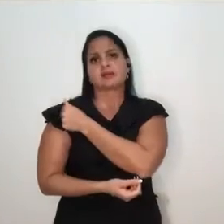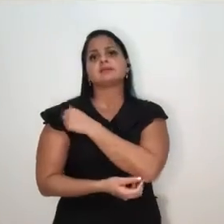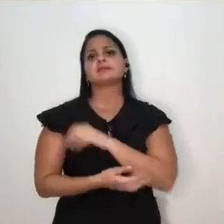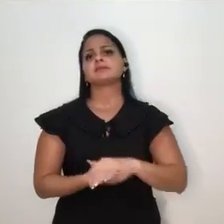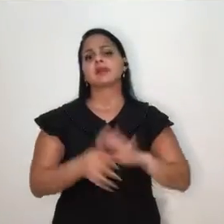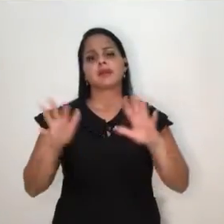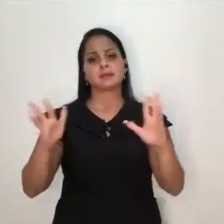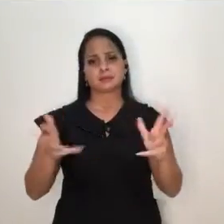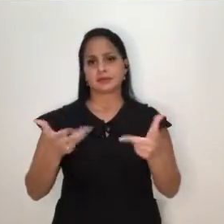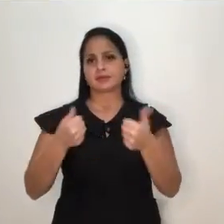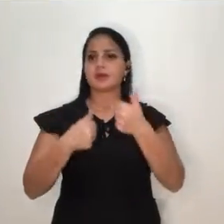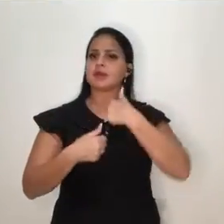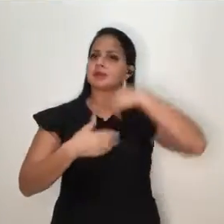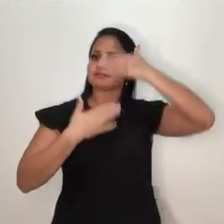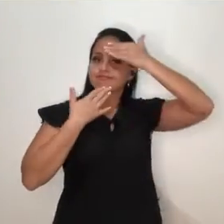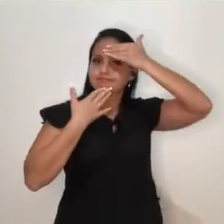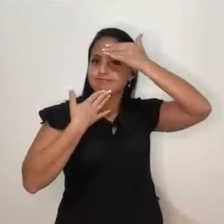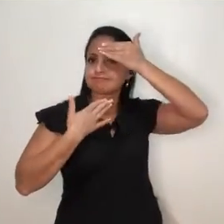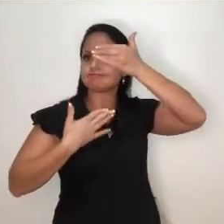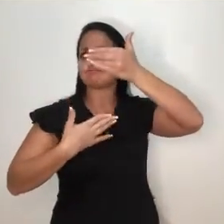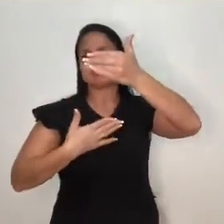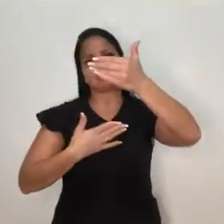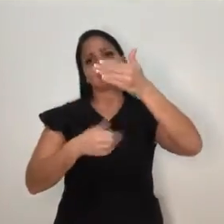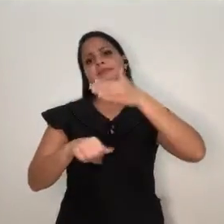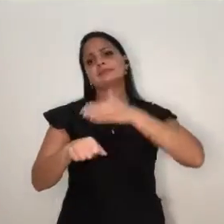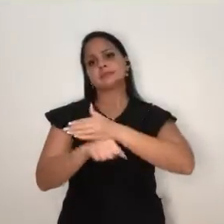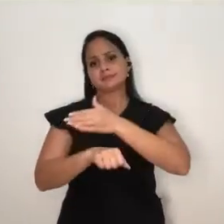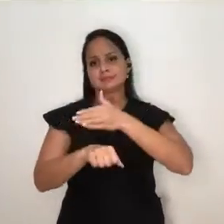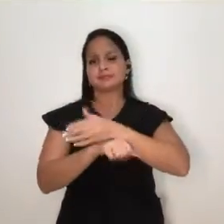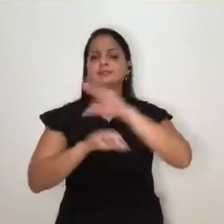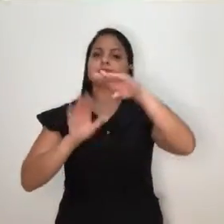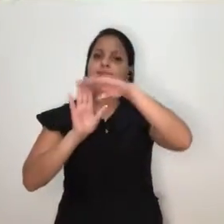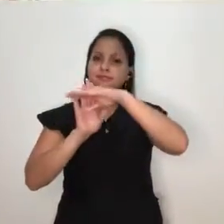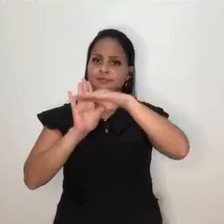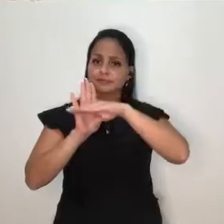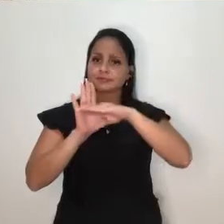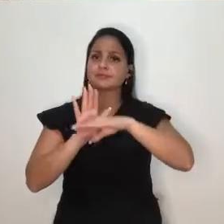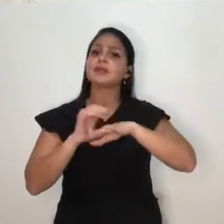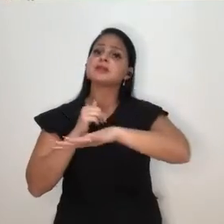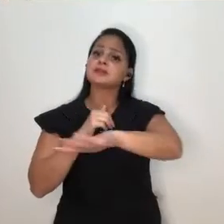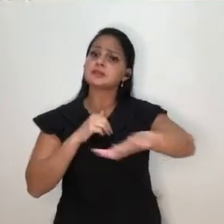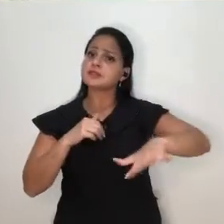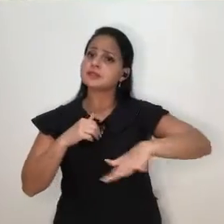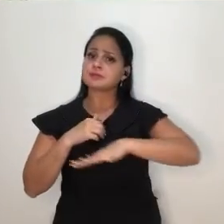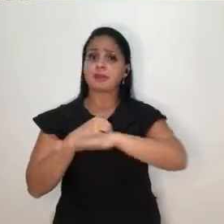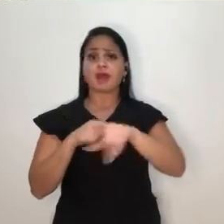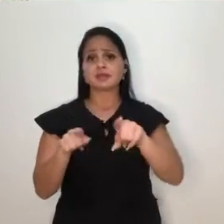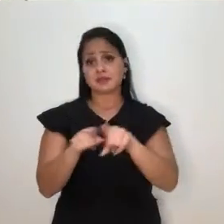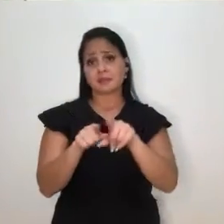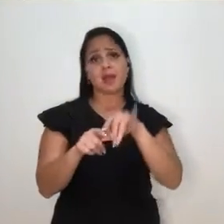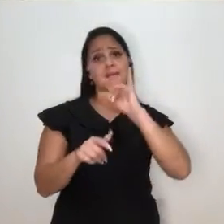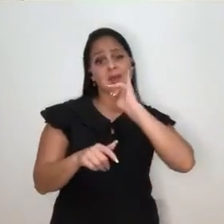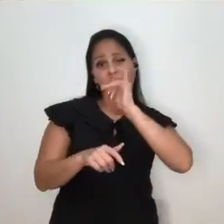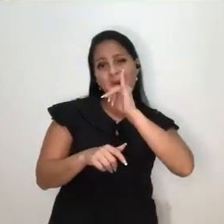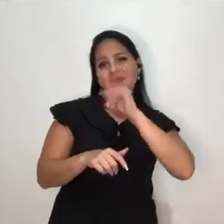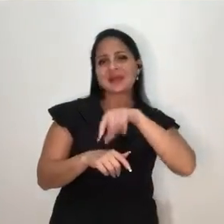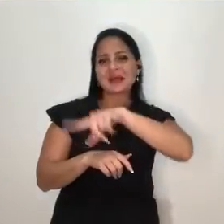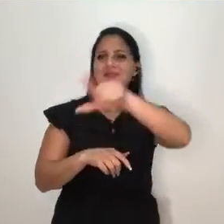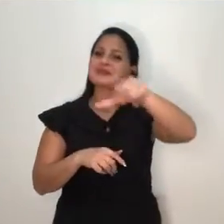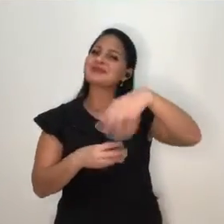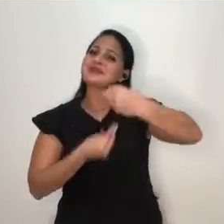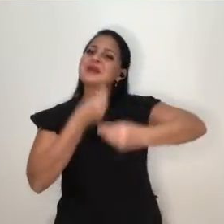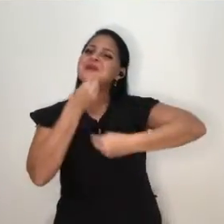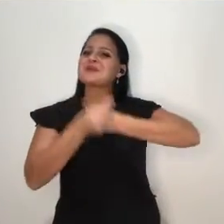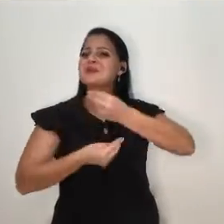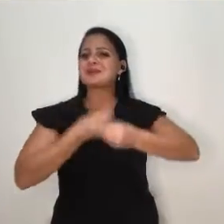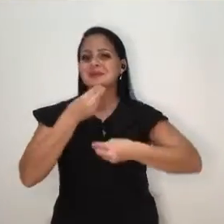muito a pena mesmo. Sou muito agradecida de ter participado desse programa e desse espaço de poder estar passando para vocês como